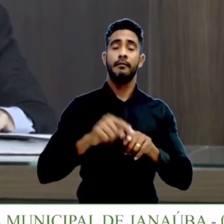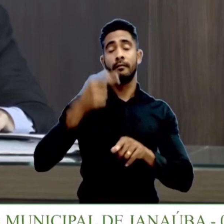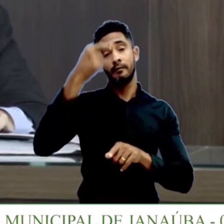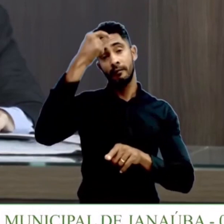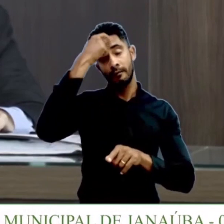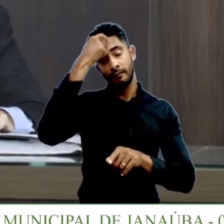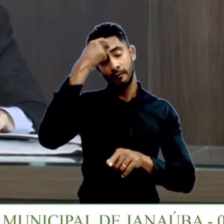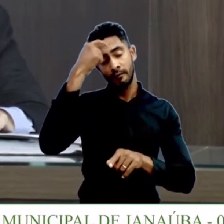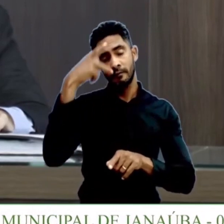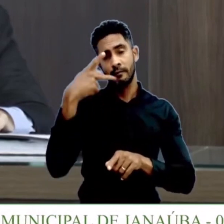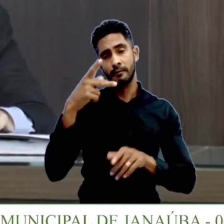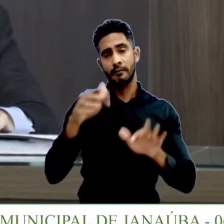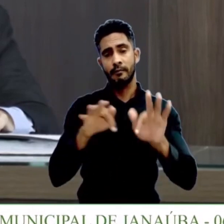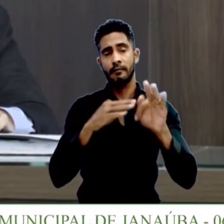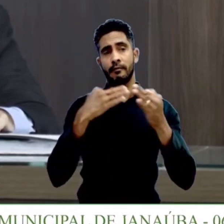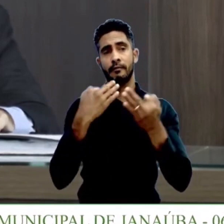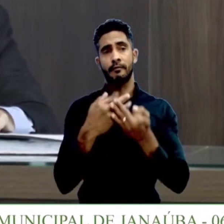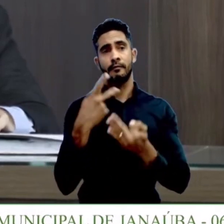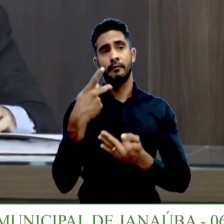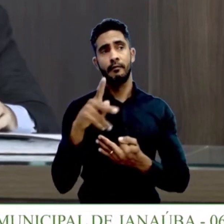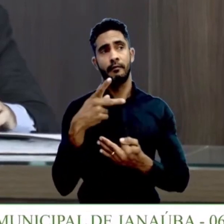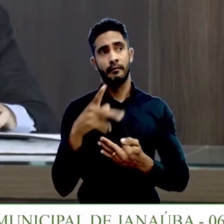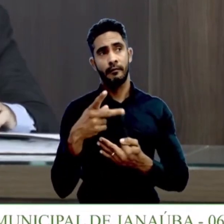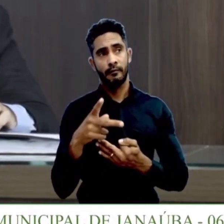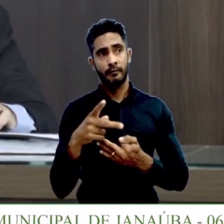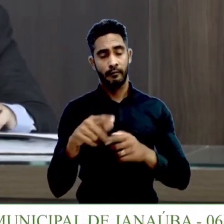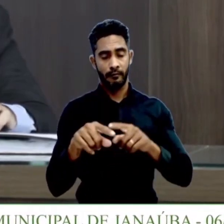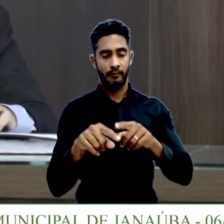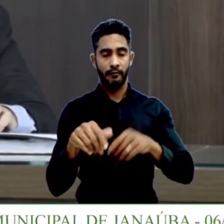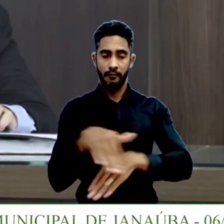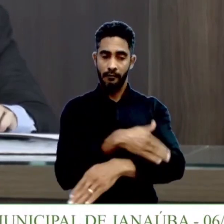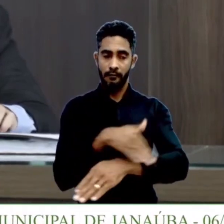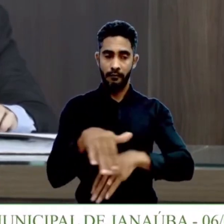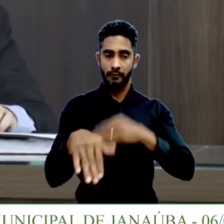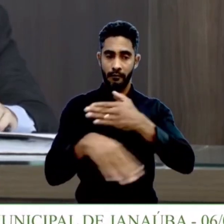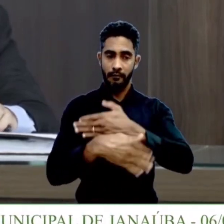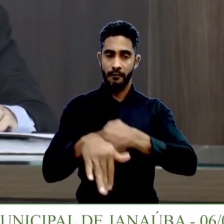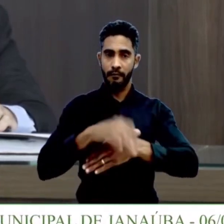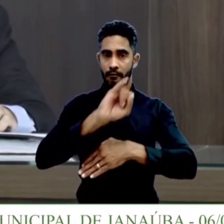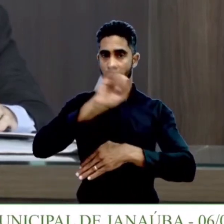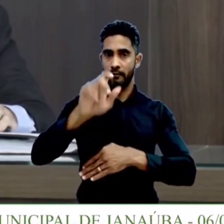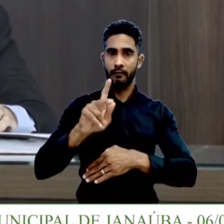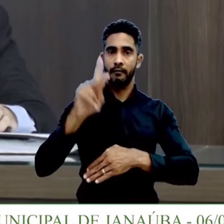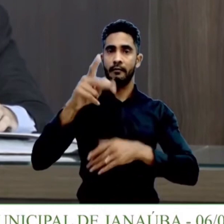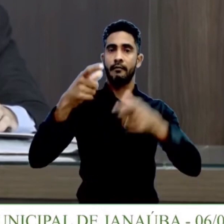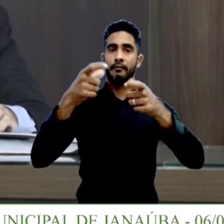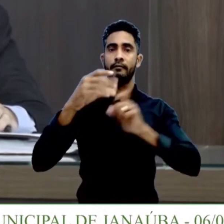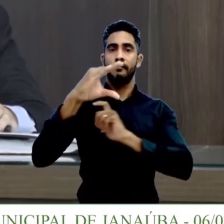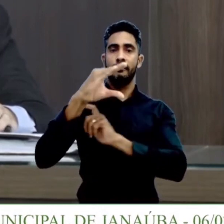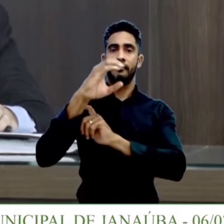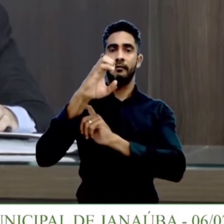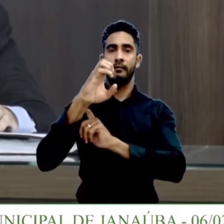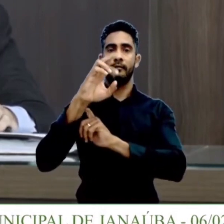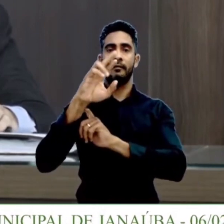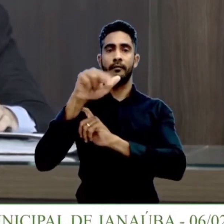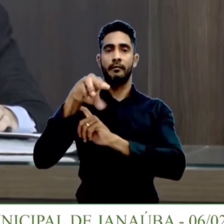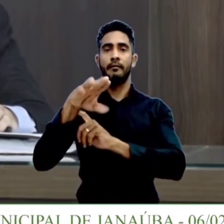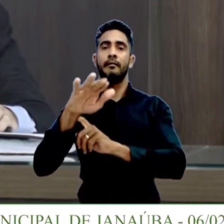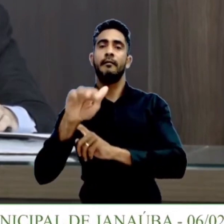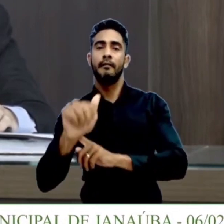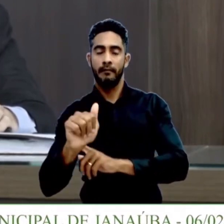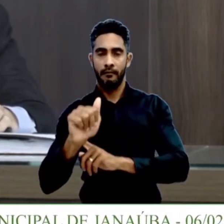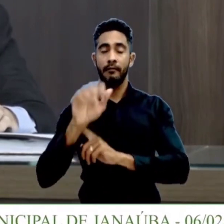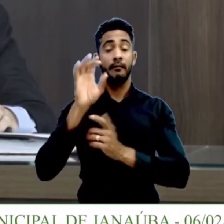ciência desta moção à família enlutada, que reside na rua JK, número 60, bairro Cerâmica, em Janaúba. Na